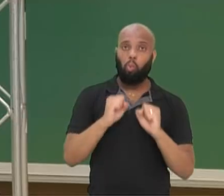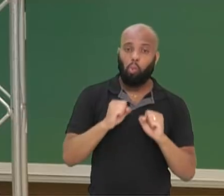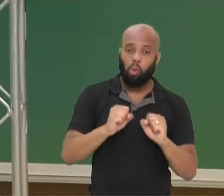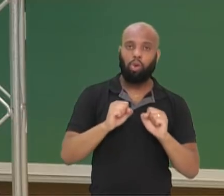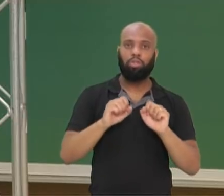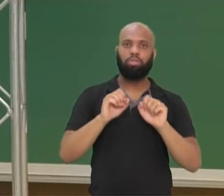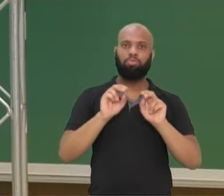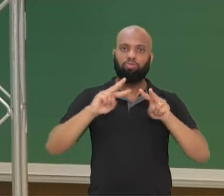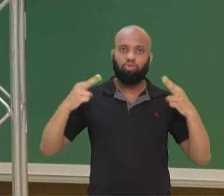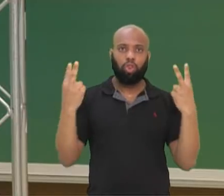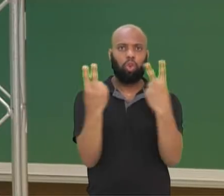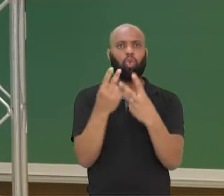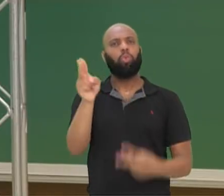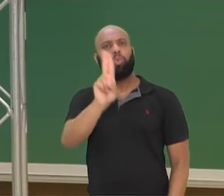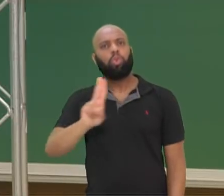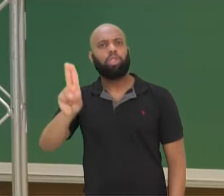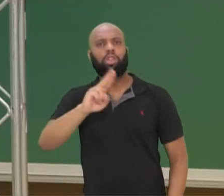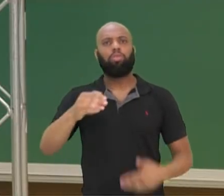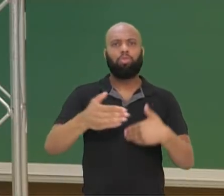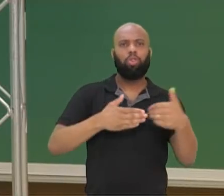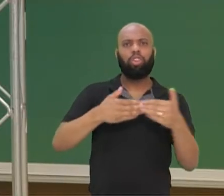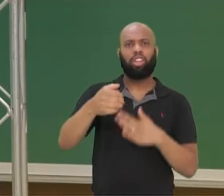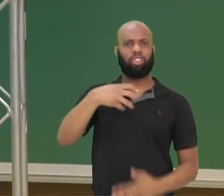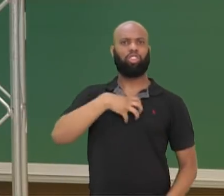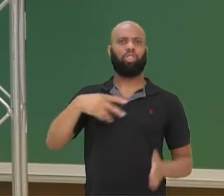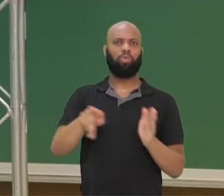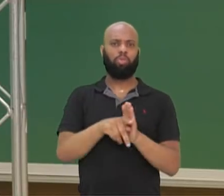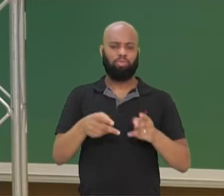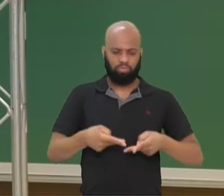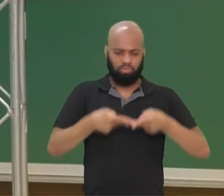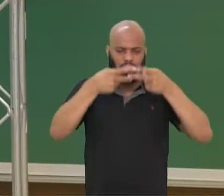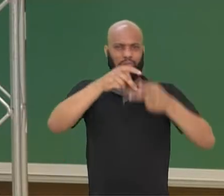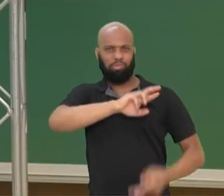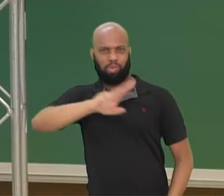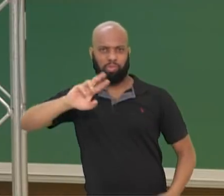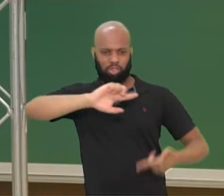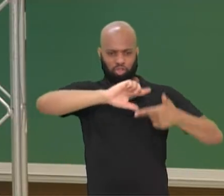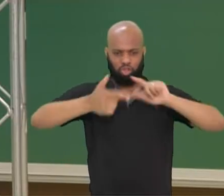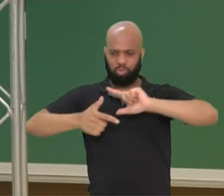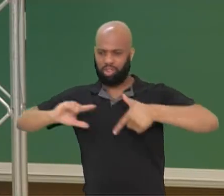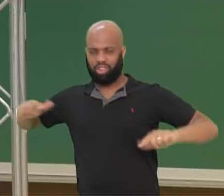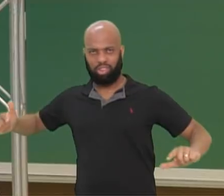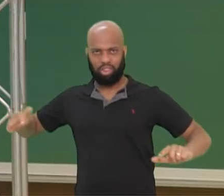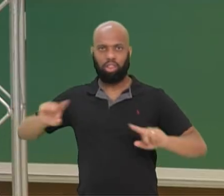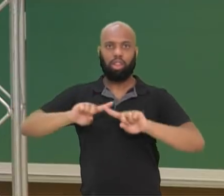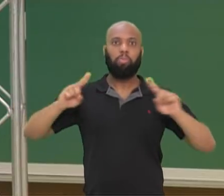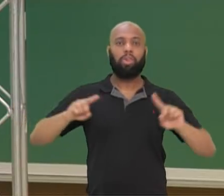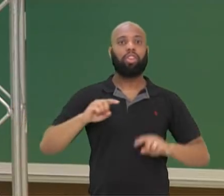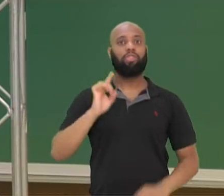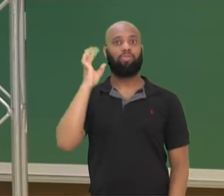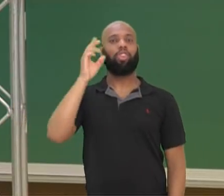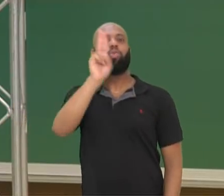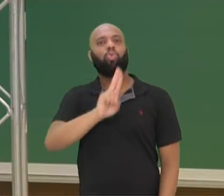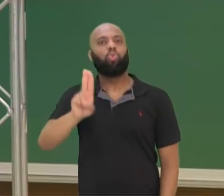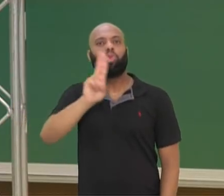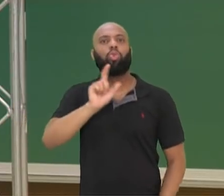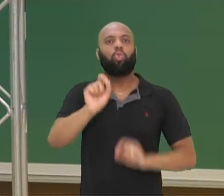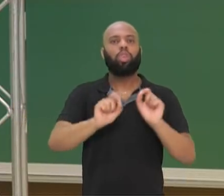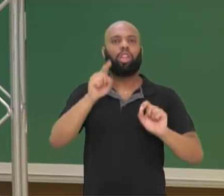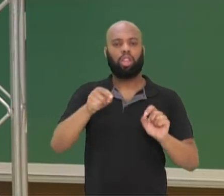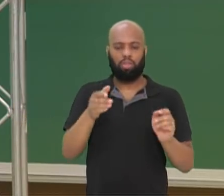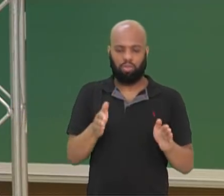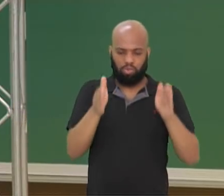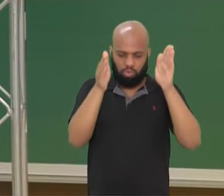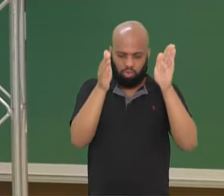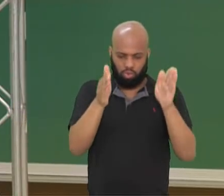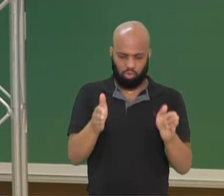volume usando qualquer tipo de sólido geométrico, mas o mais fácil de encaixar, o mais fácil de você obter o volume é um cubo. Então você